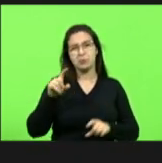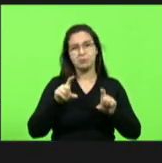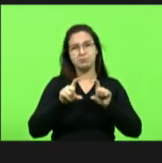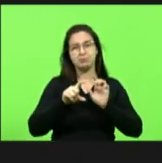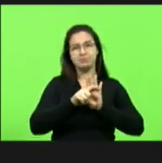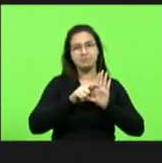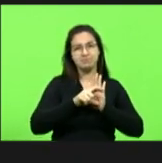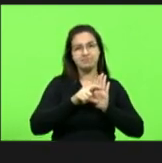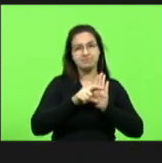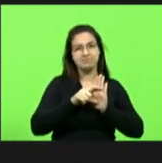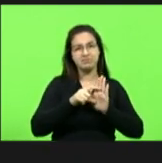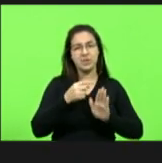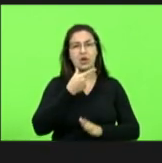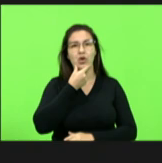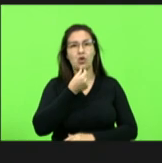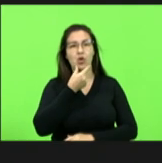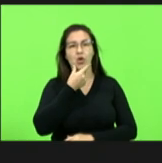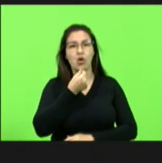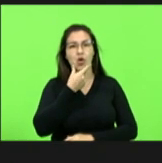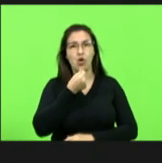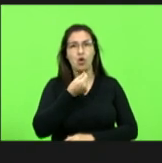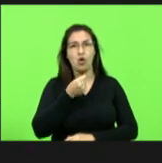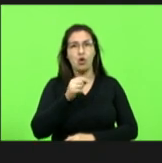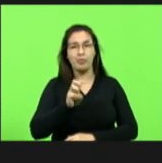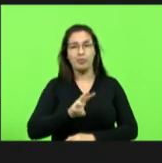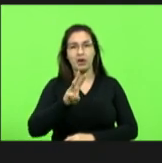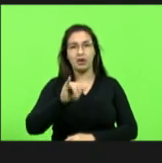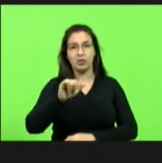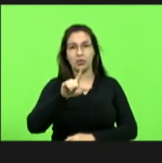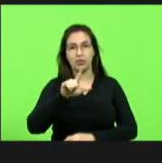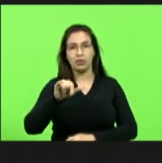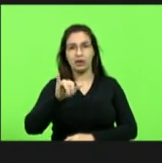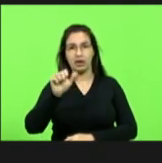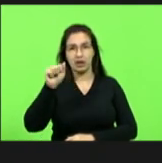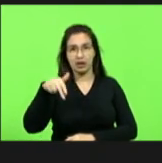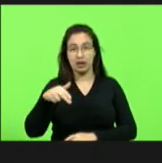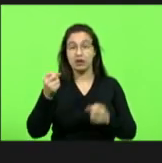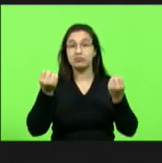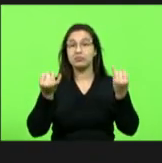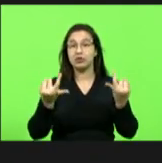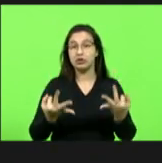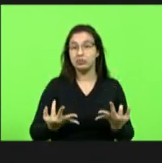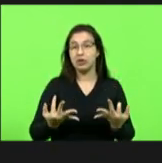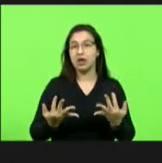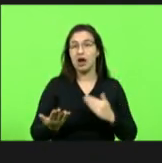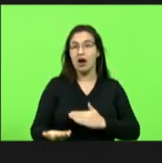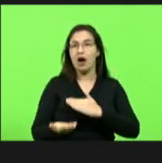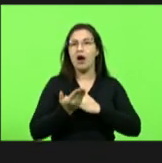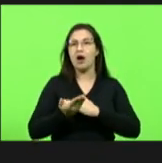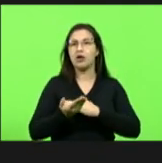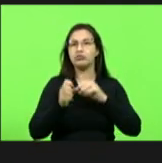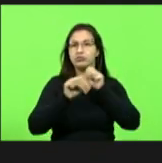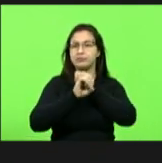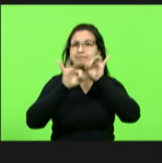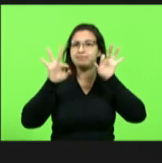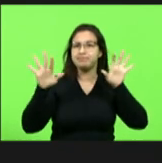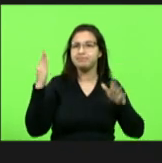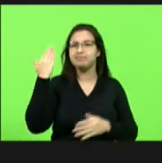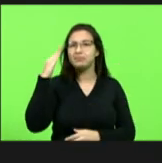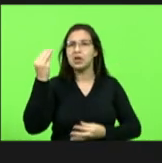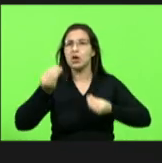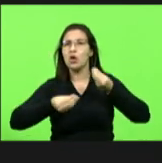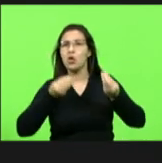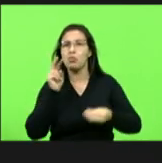escritor americano William Bridges, que nos auxilia a compreender melhor esse fenômeno e como reagir diante